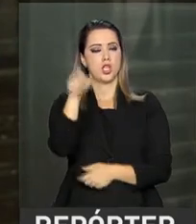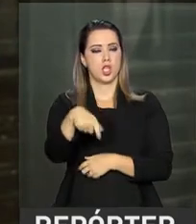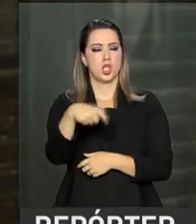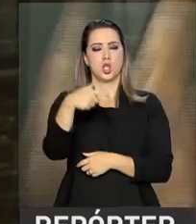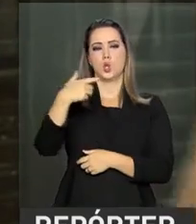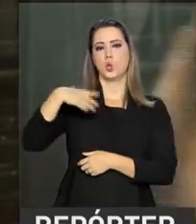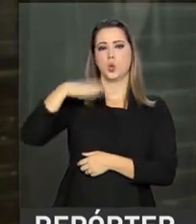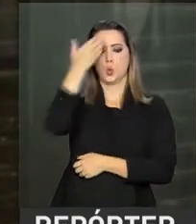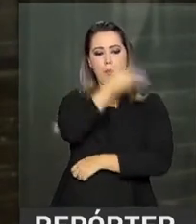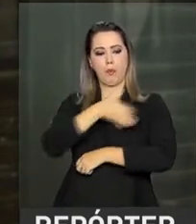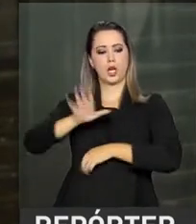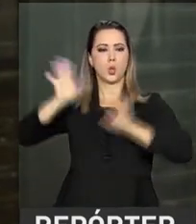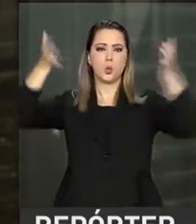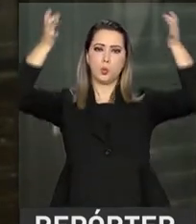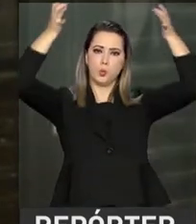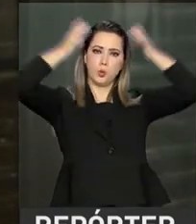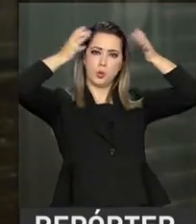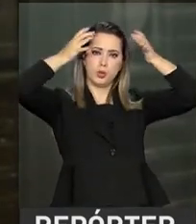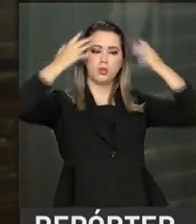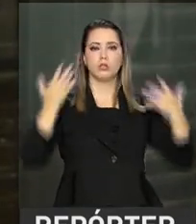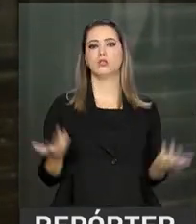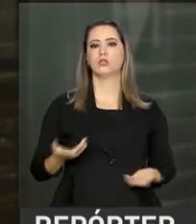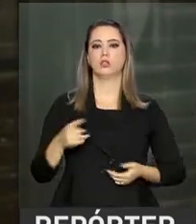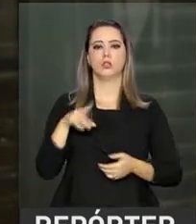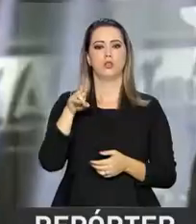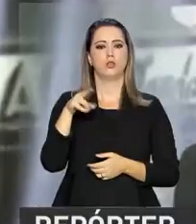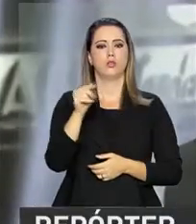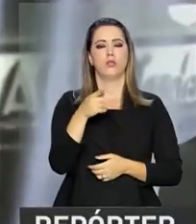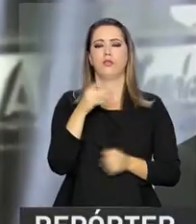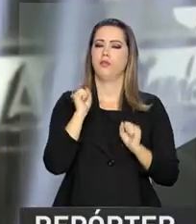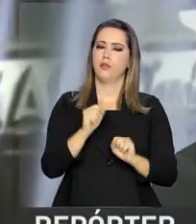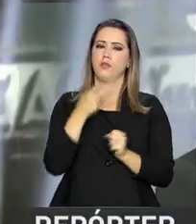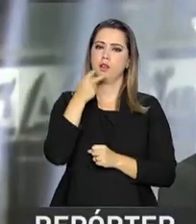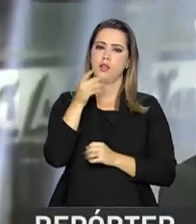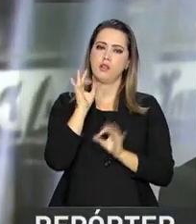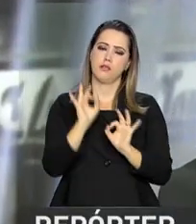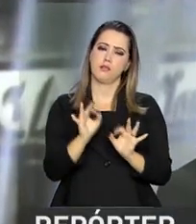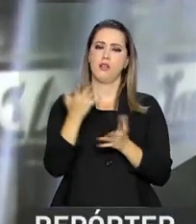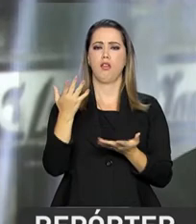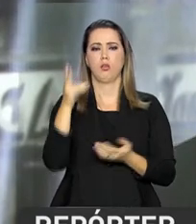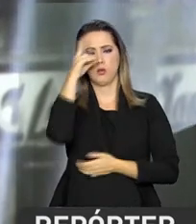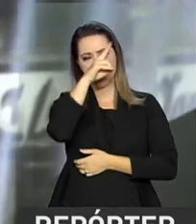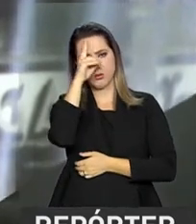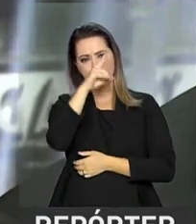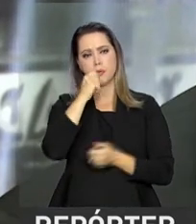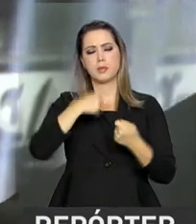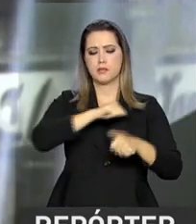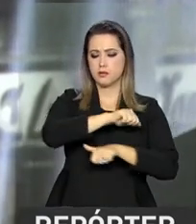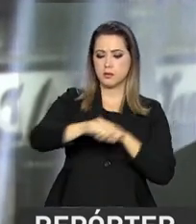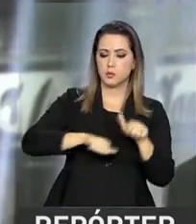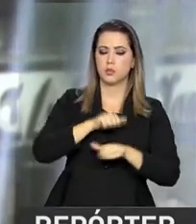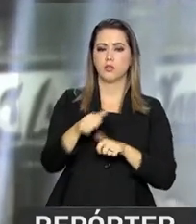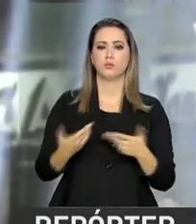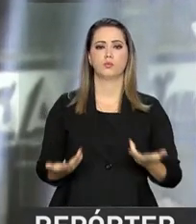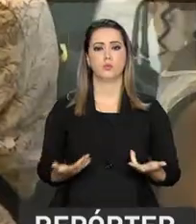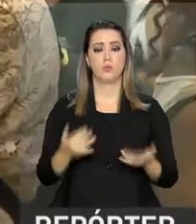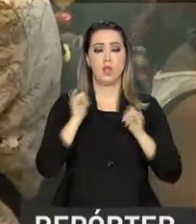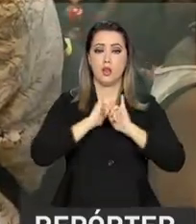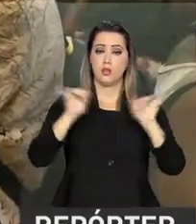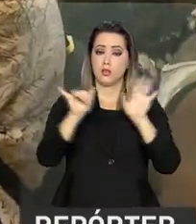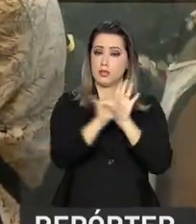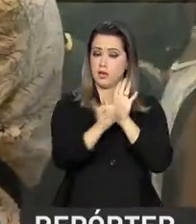caneta na mão ea coroa na cabeça a gente não vai conseguir conta a história segundo o secretário de audiovisual da ancine serão lançados editais